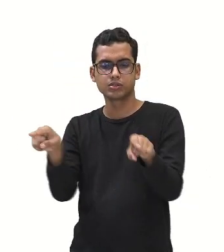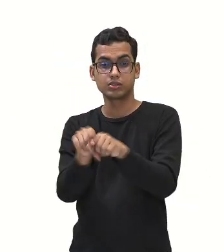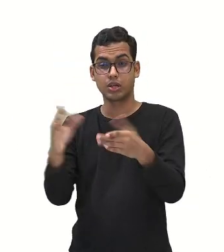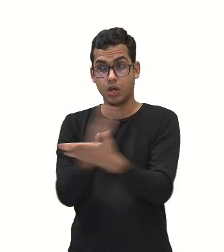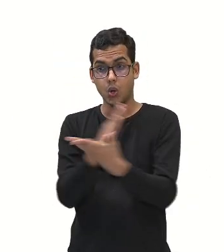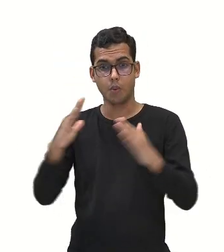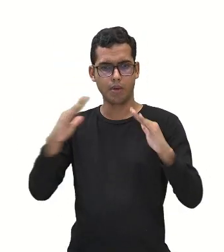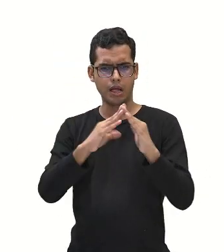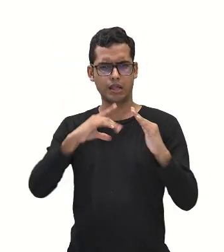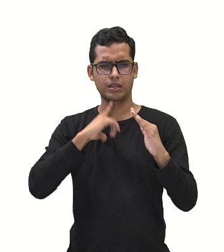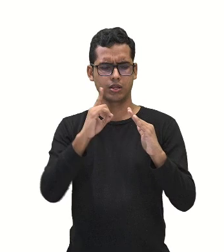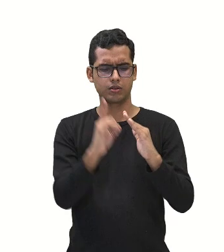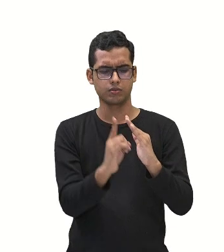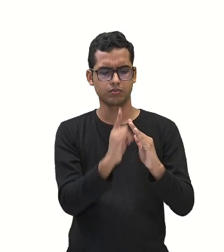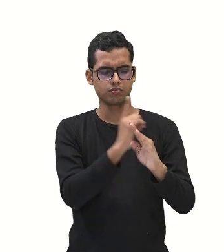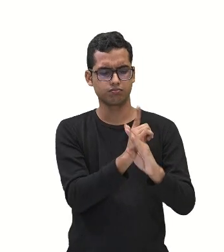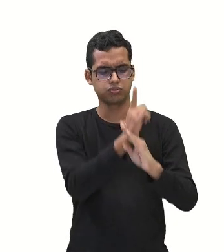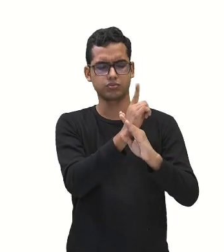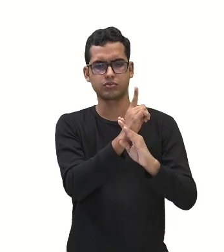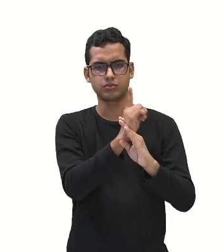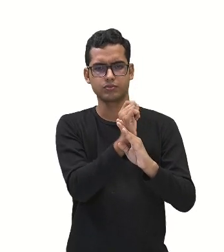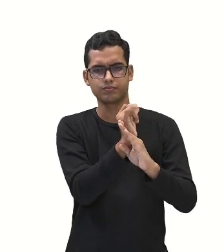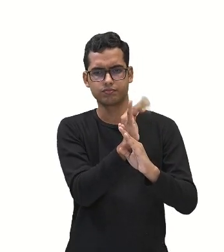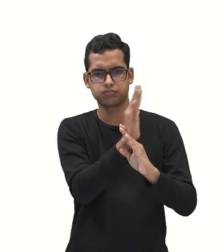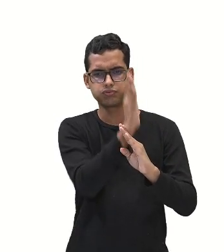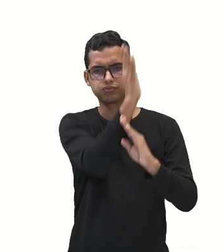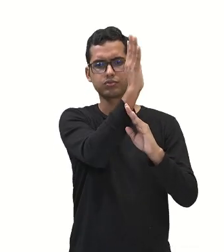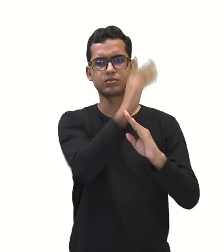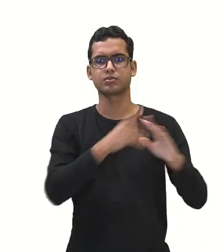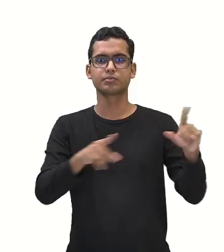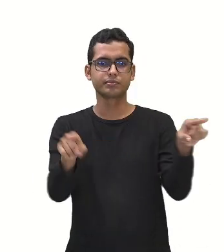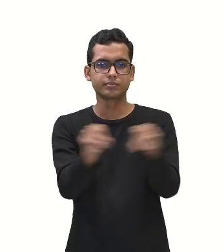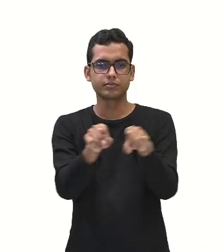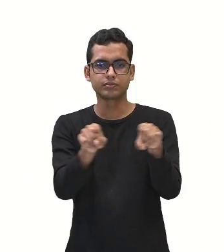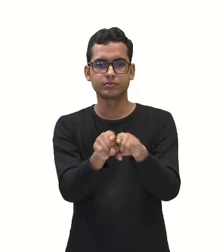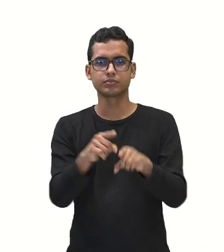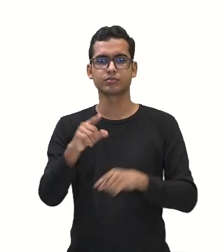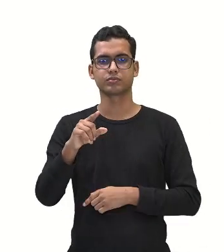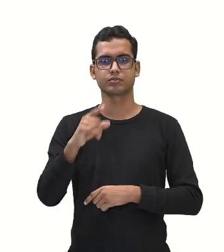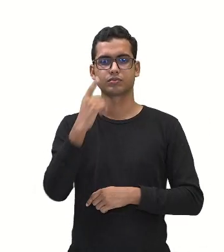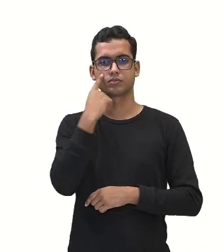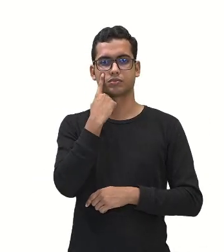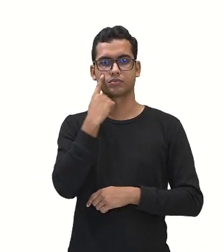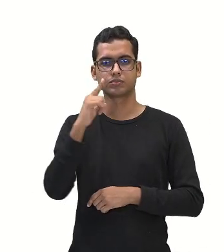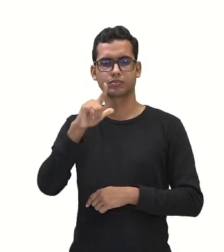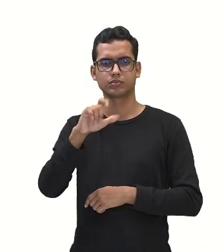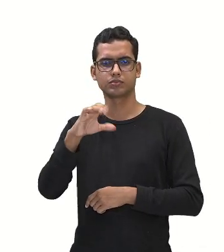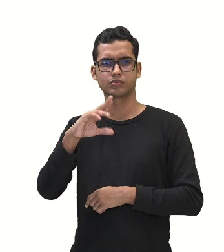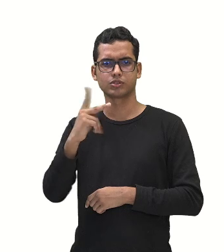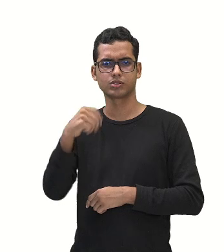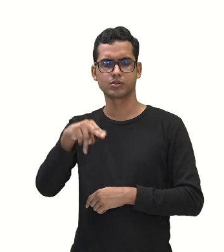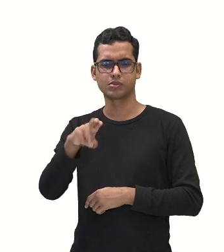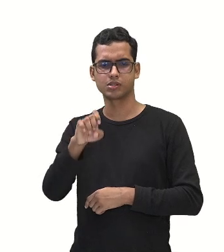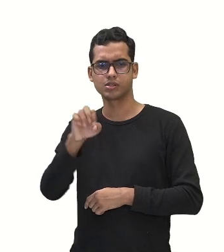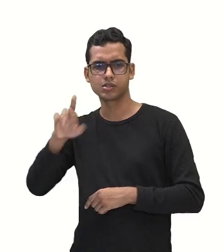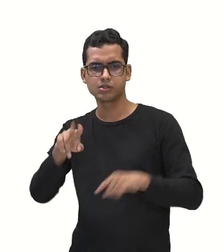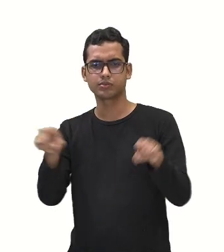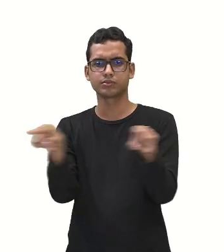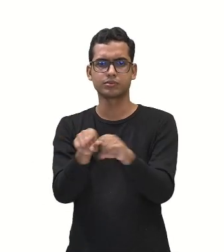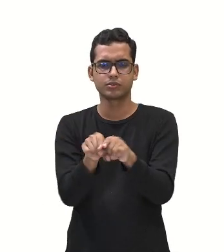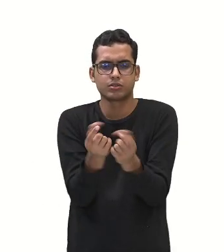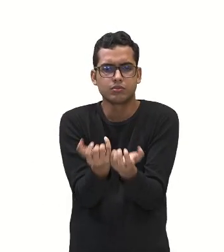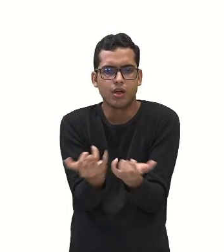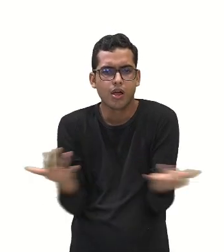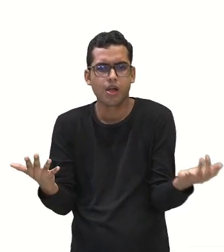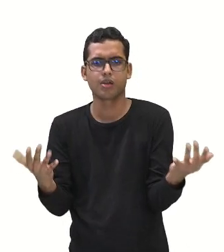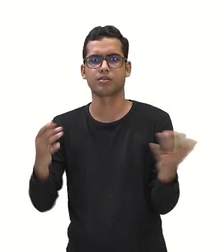jardín, el muro, aqui observem, e la puerta, né, a porta de entrada da nossa casa.